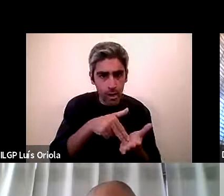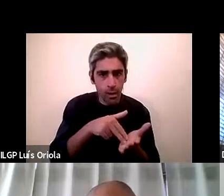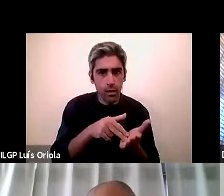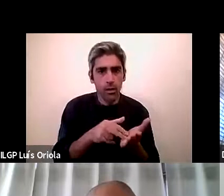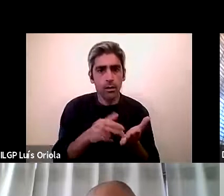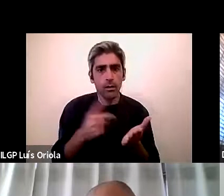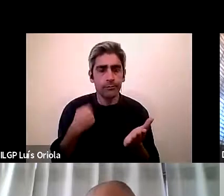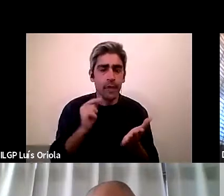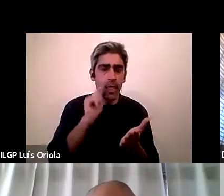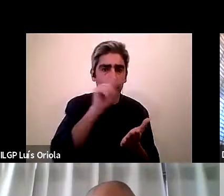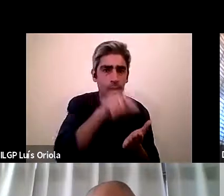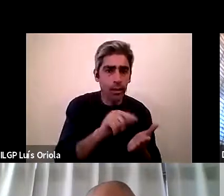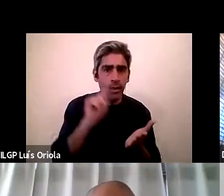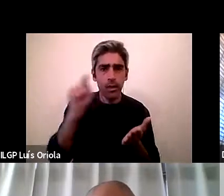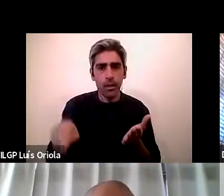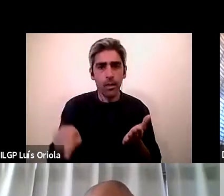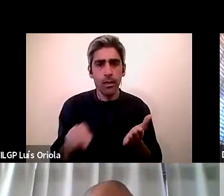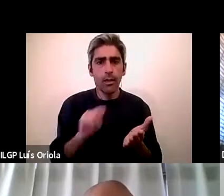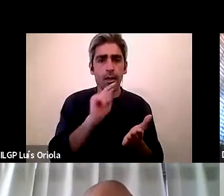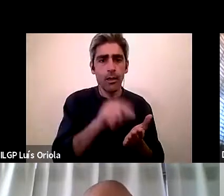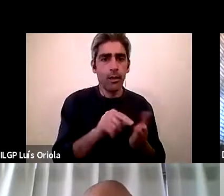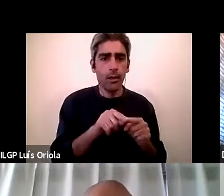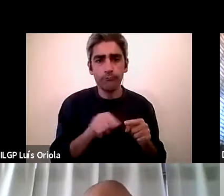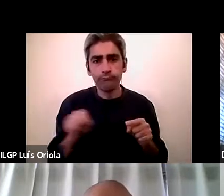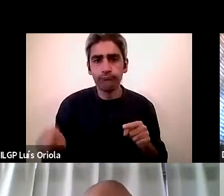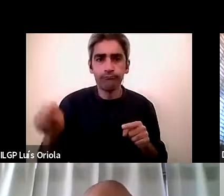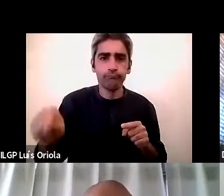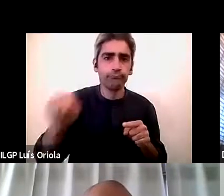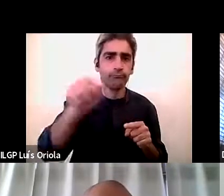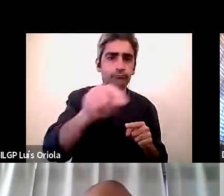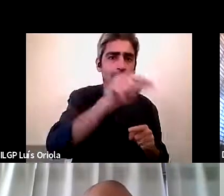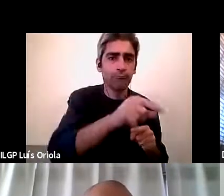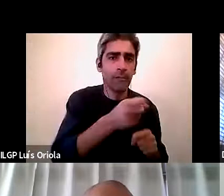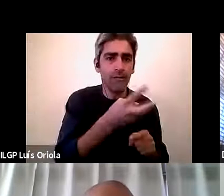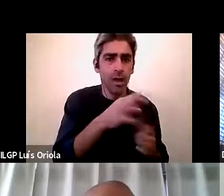íamos, não é? Às vezes até de forma itinerante,